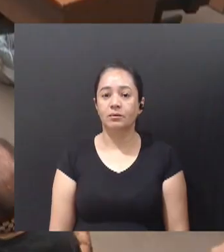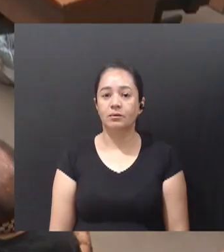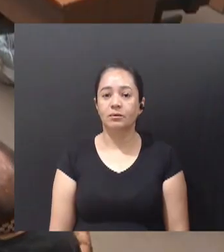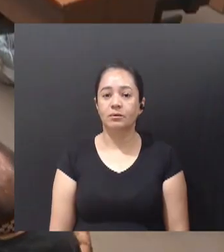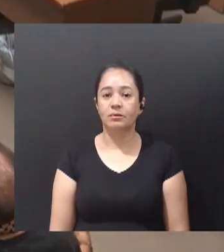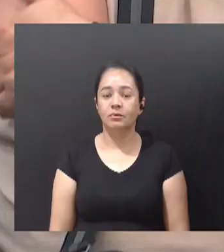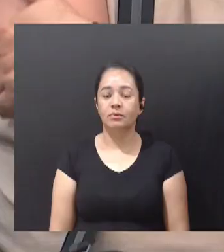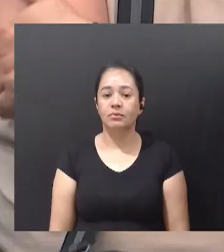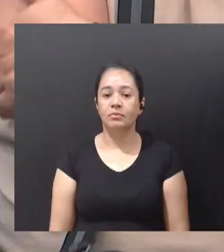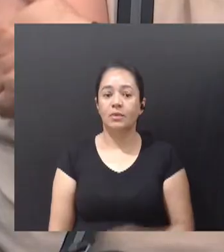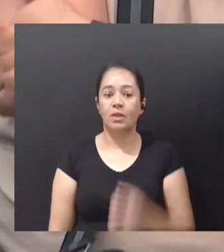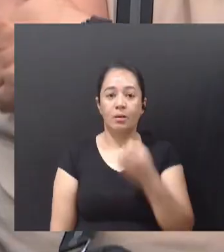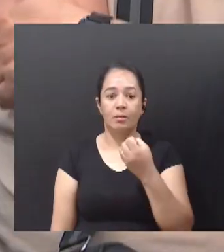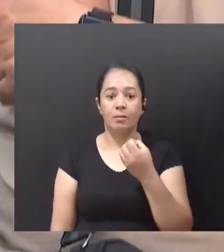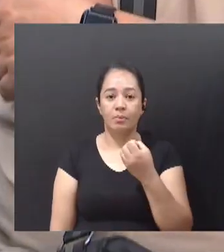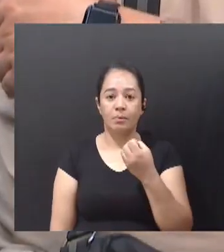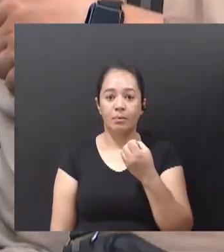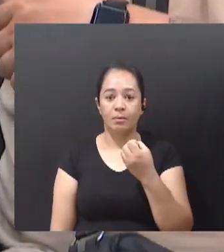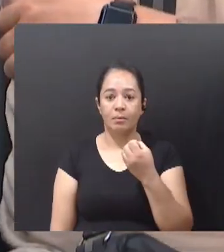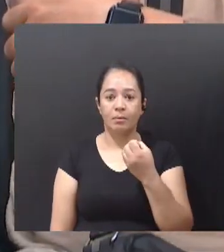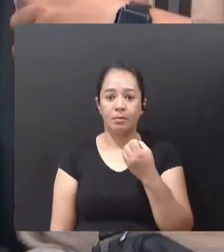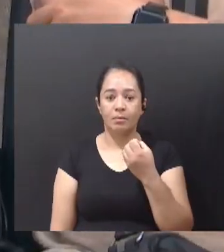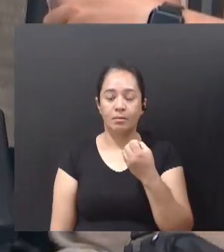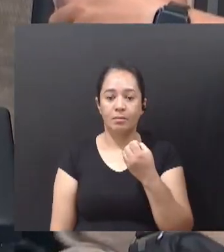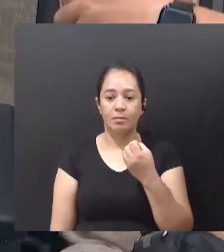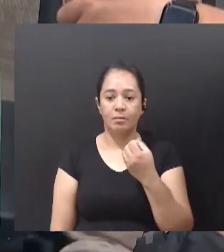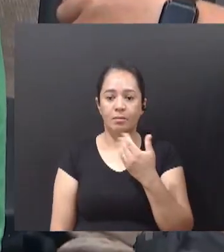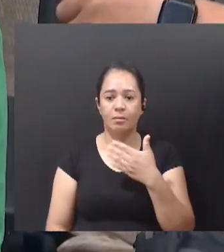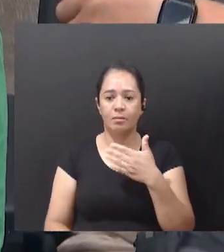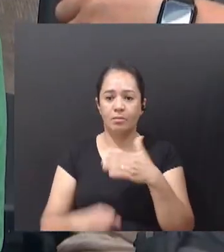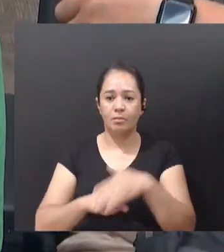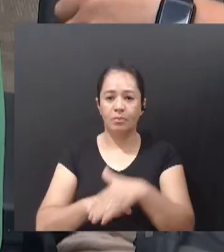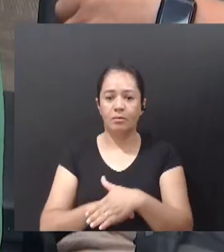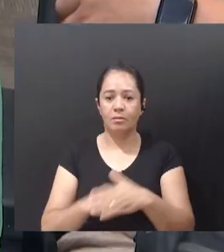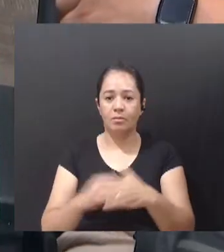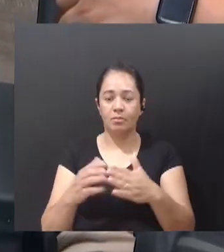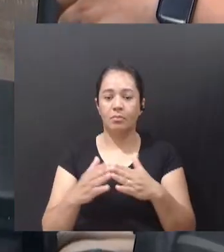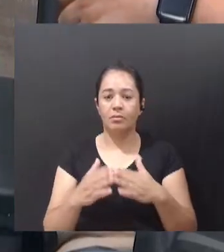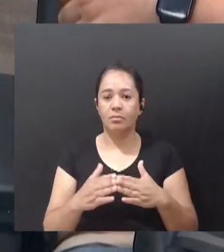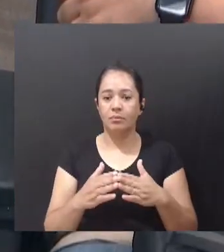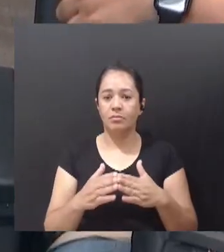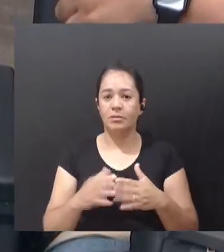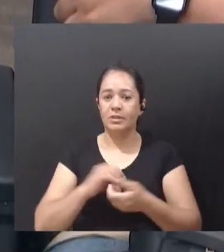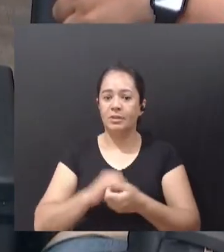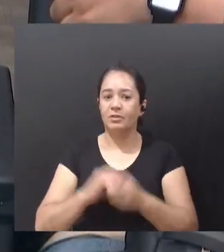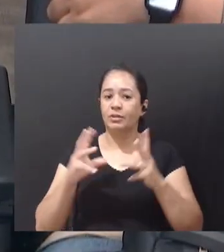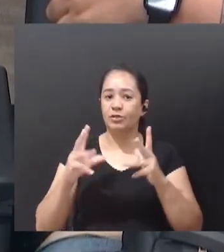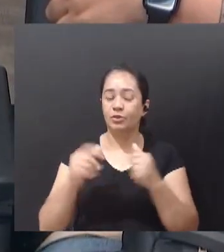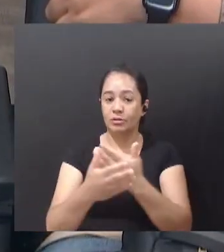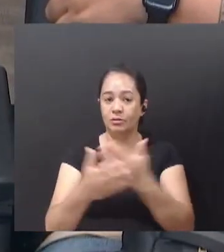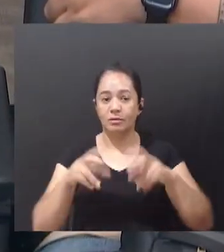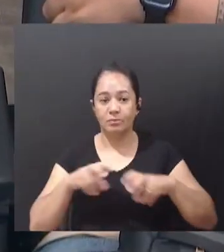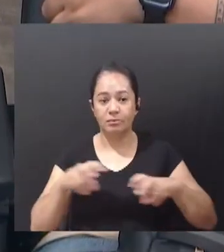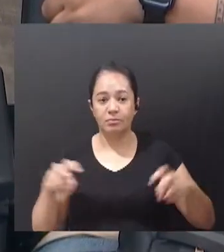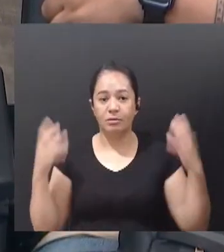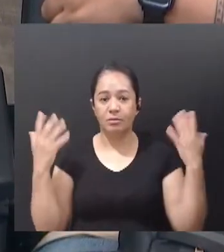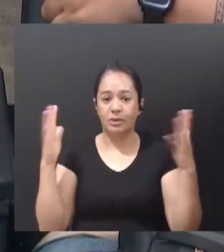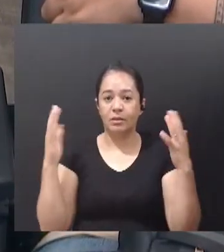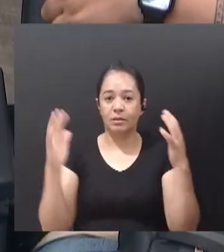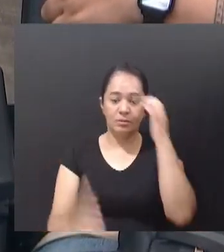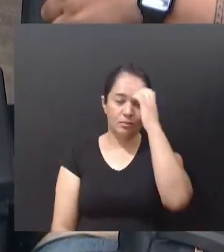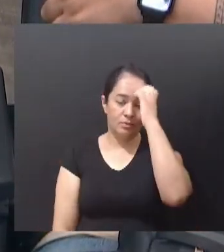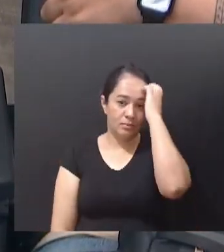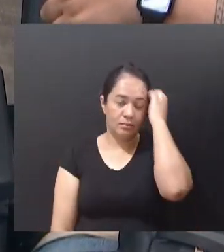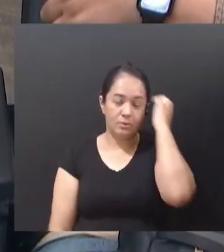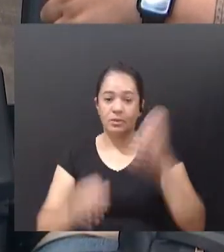Boa noite, licença para chegar. Queria primeiro saudar essa mesa que está linda, gente. Parabéns. Saudar a Guida por